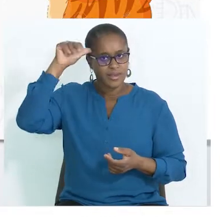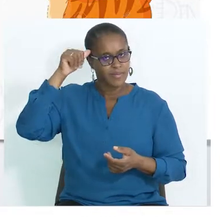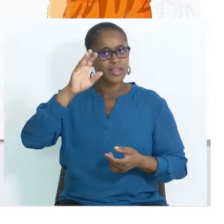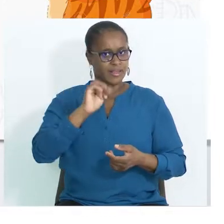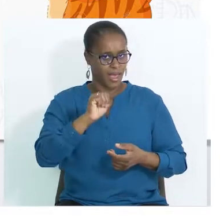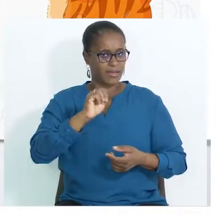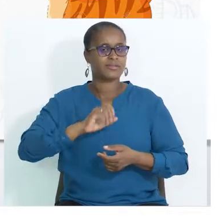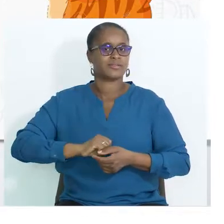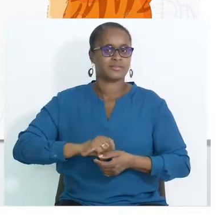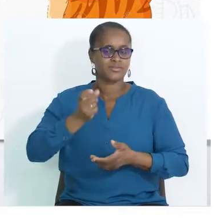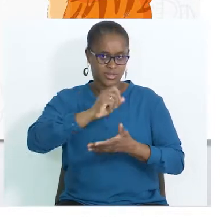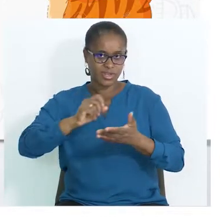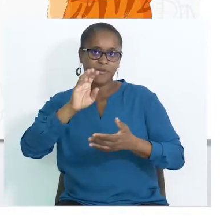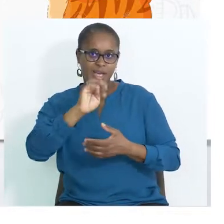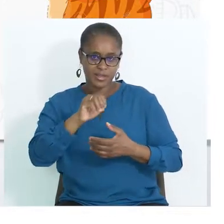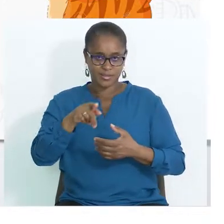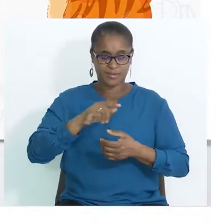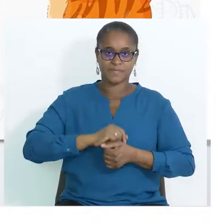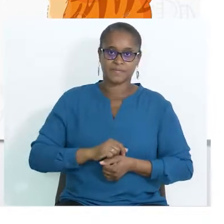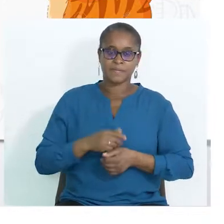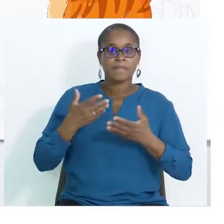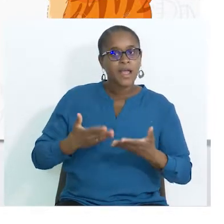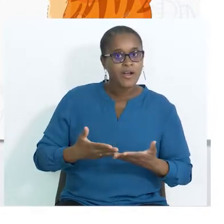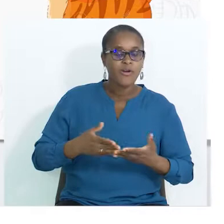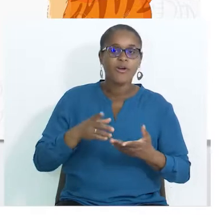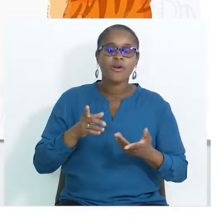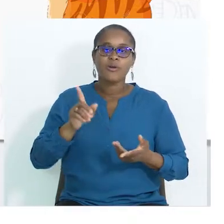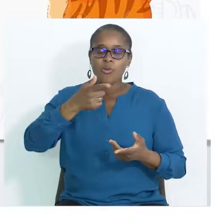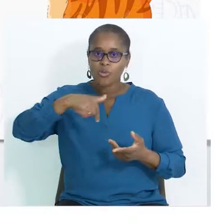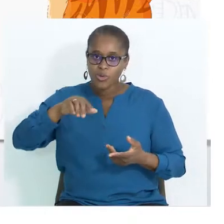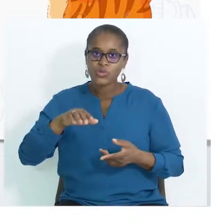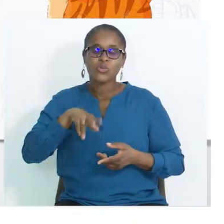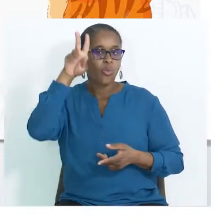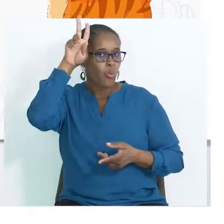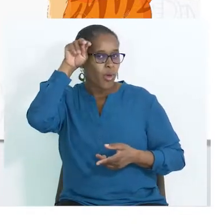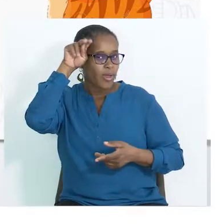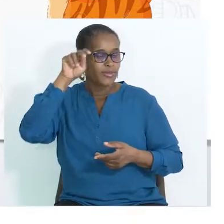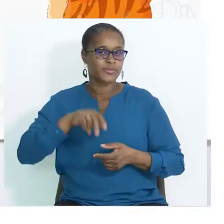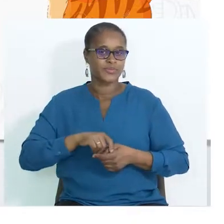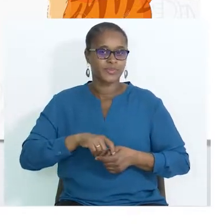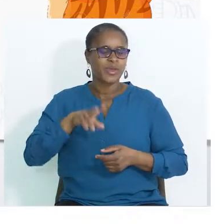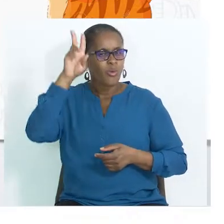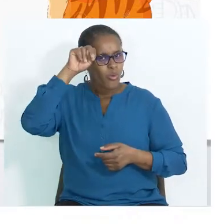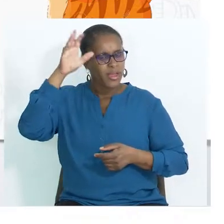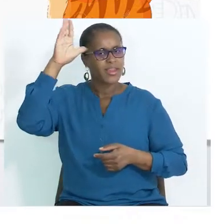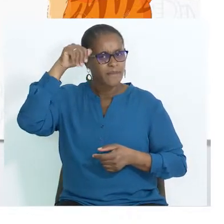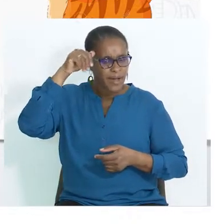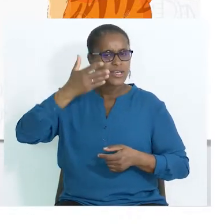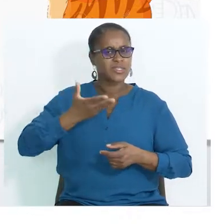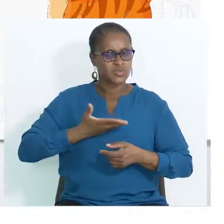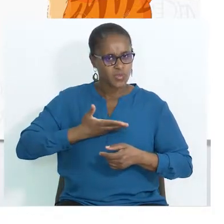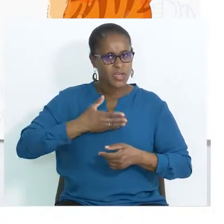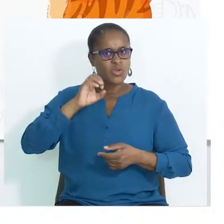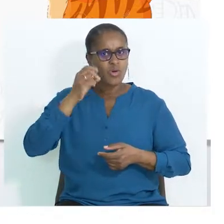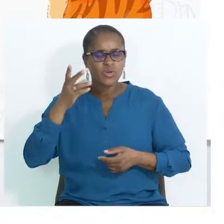selvagem colocamos o f passamos agora para o nosso Coelho o coelho é um animal doméstico